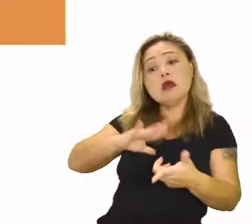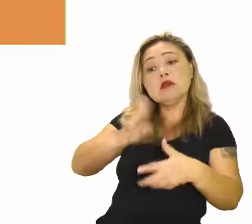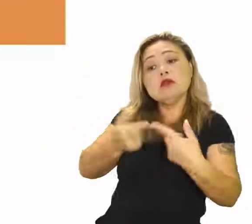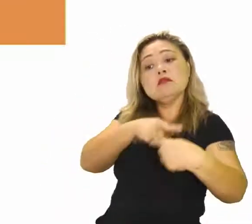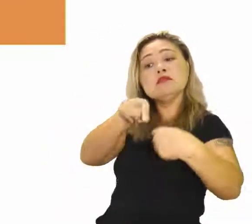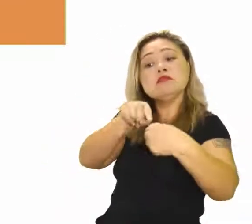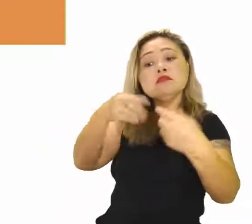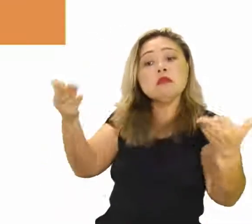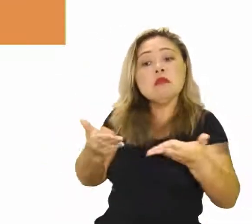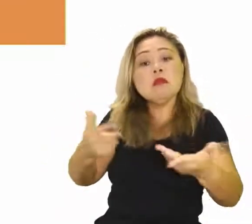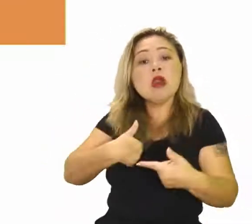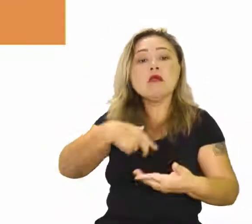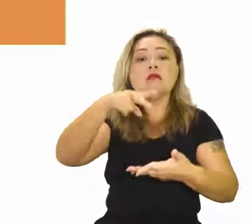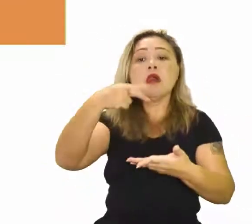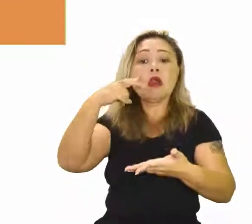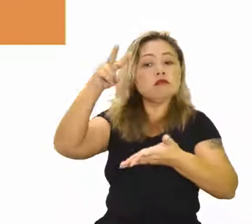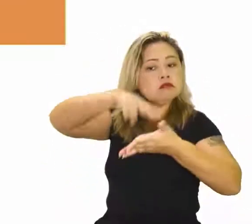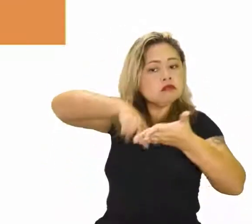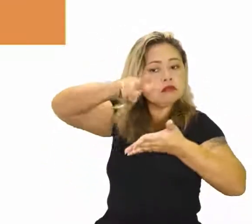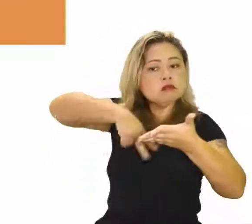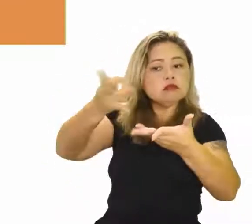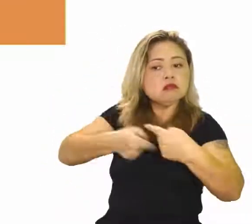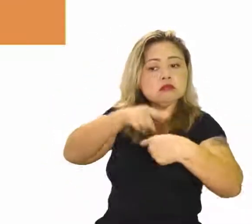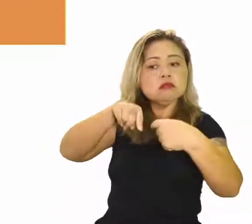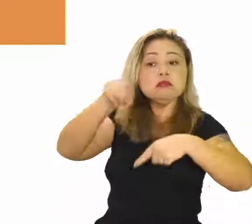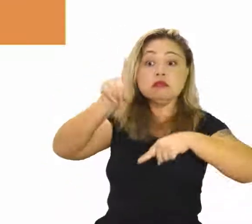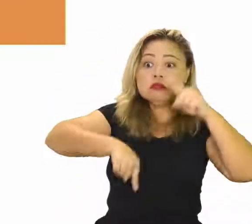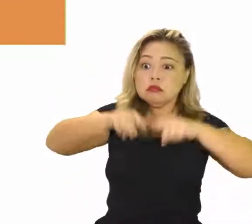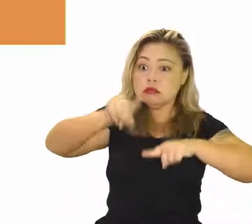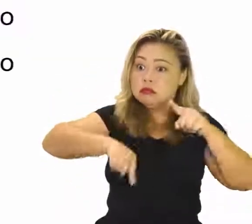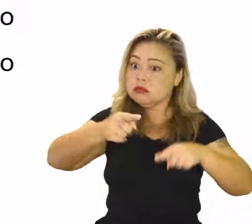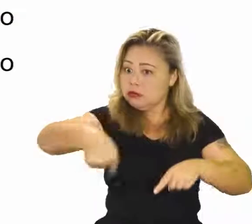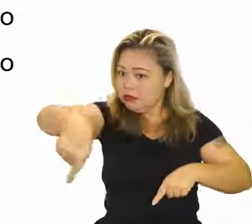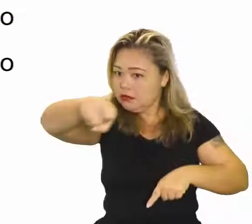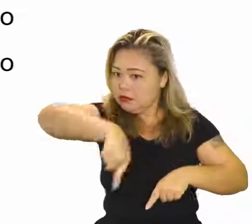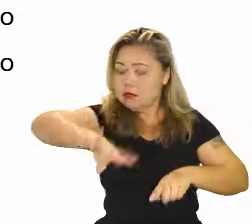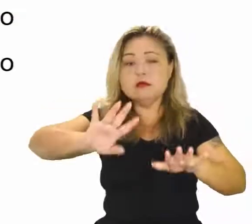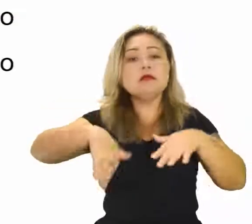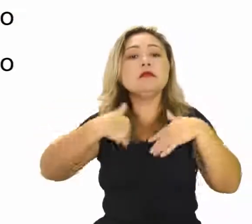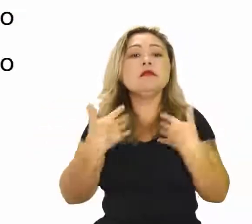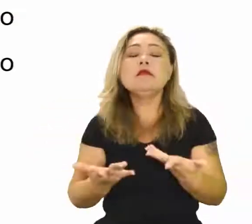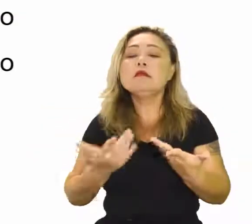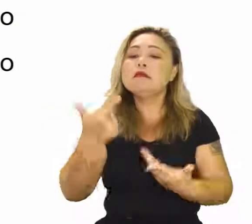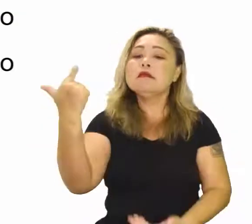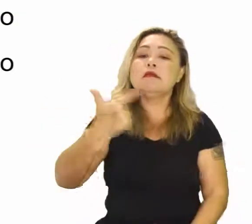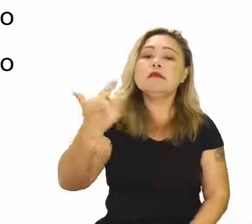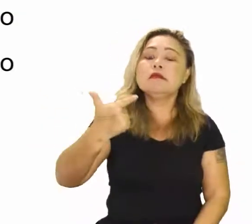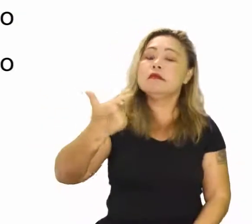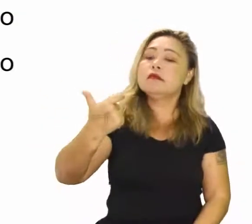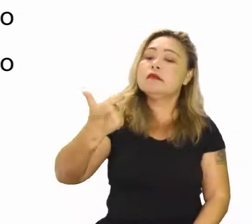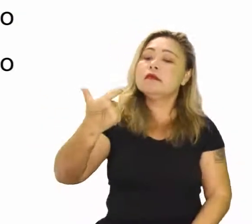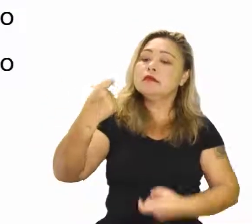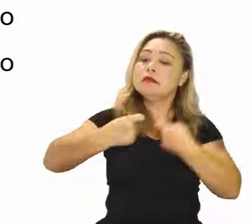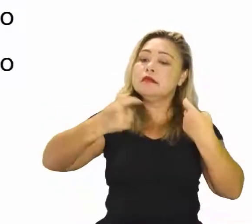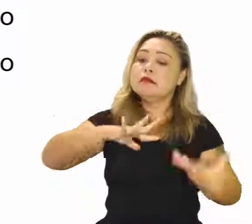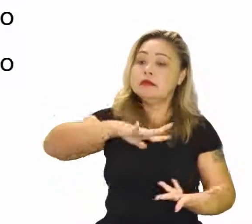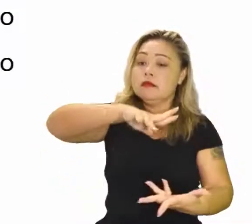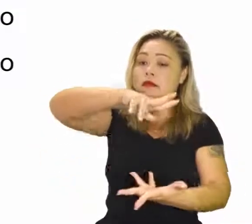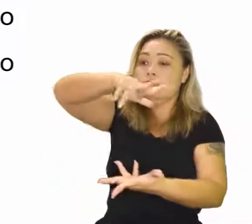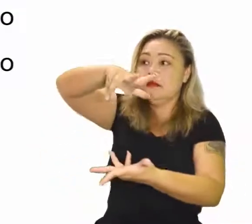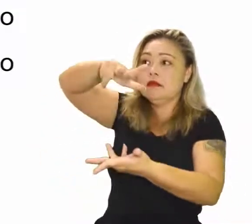aula de hoje. Leiam aí as habilidades aí no material que está com vocês. A Segunda Guerra